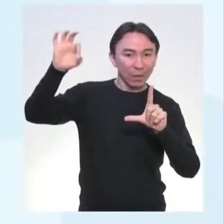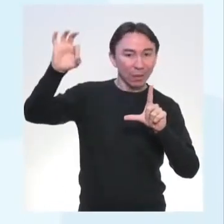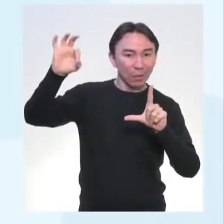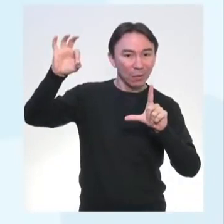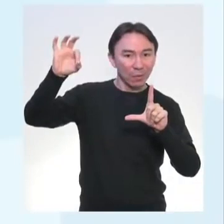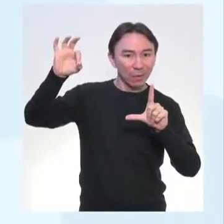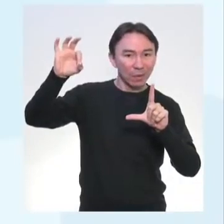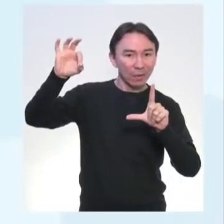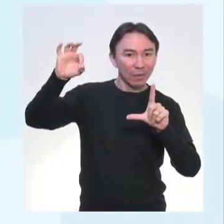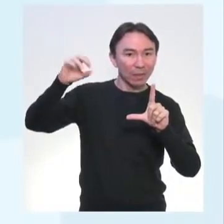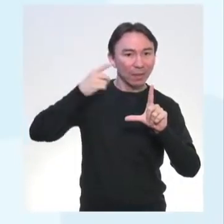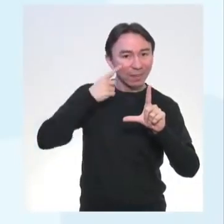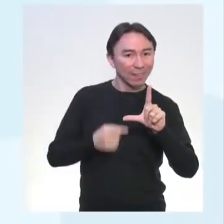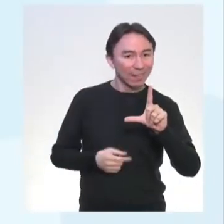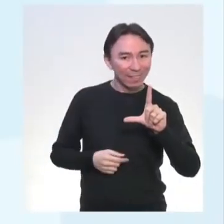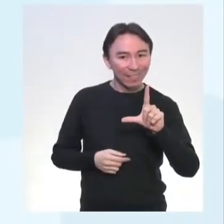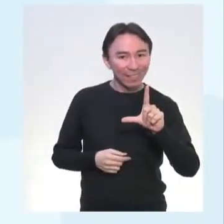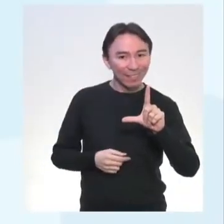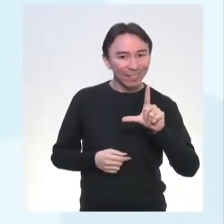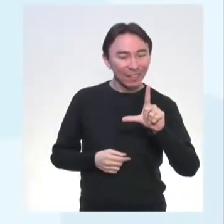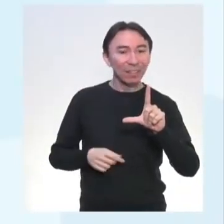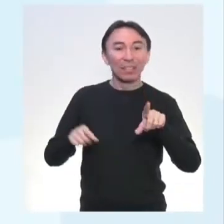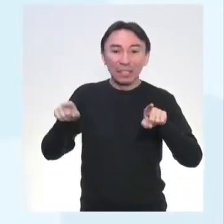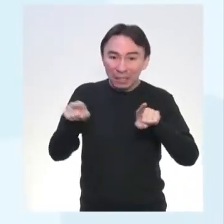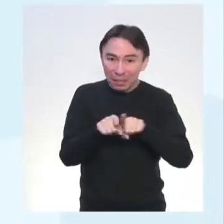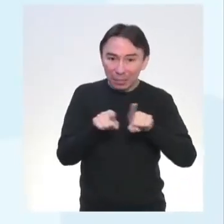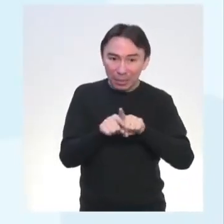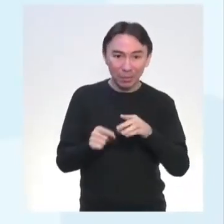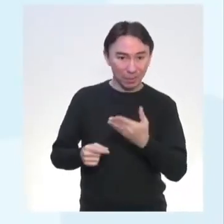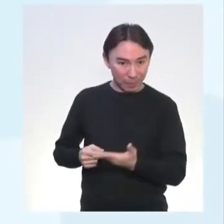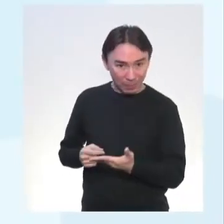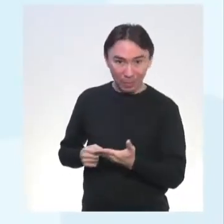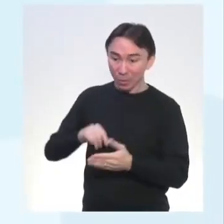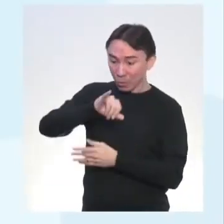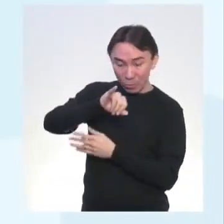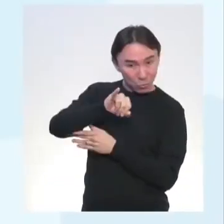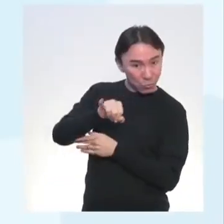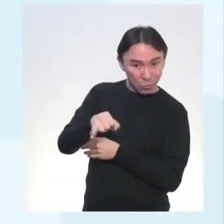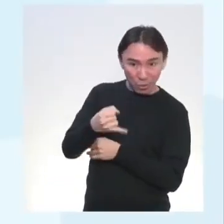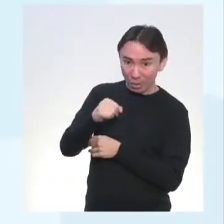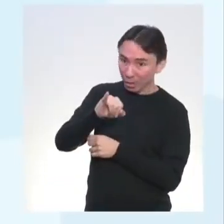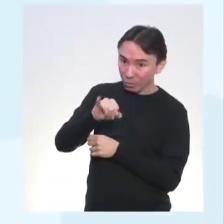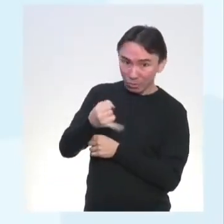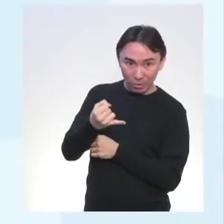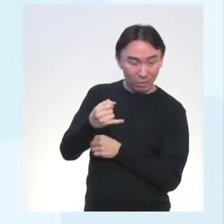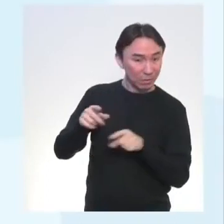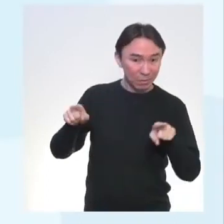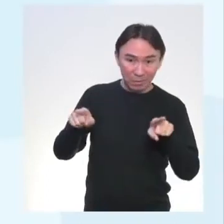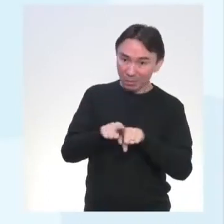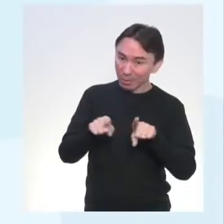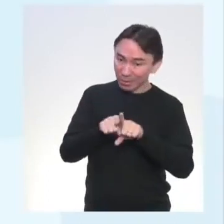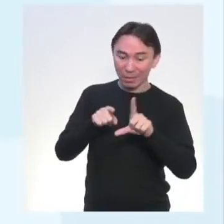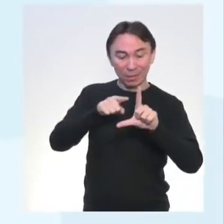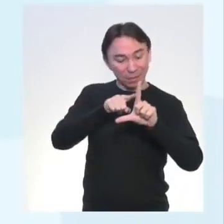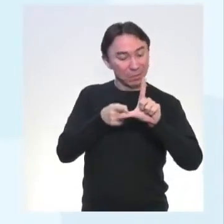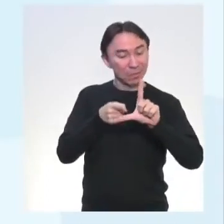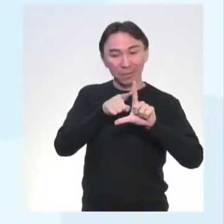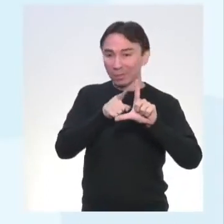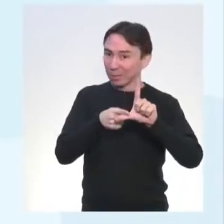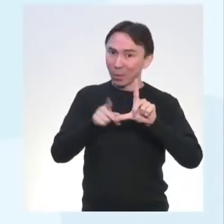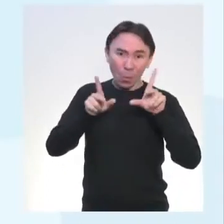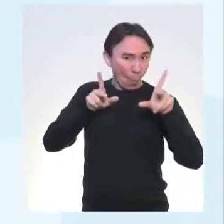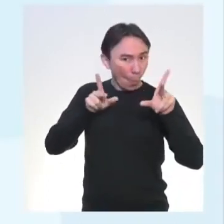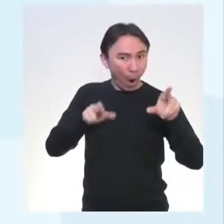J também, né? O J também é um ângulo reto, tá vendo? Que é igualzinho ao ângulo E. Então, o que a gente tem, Vivi? Ó? Olha